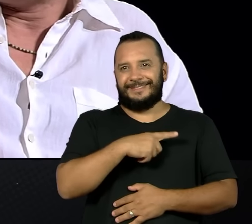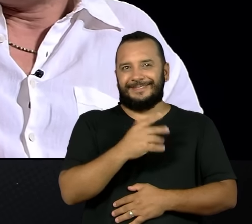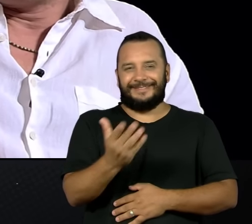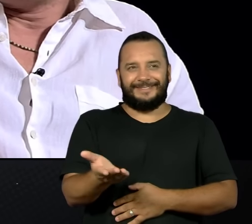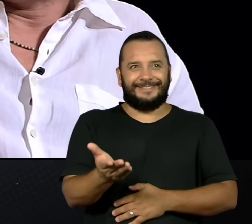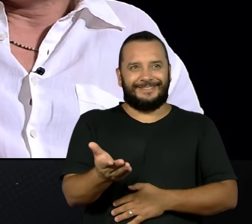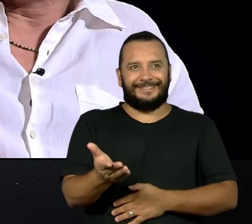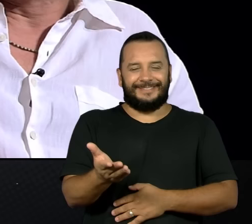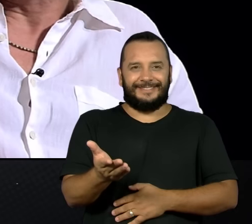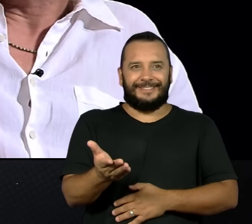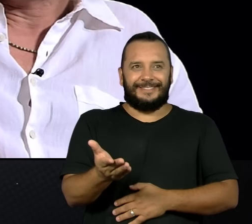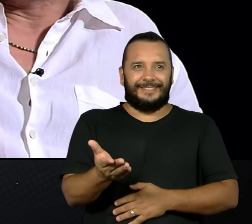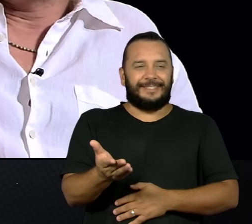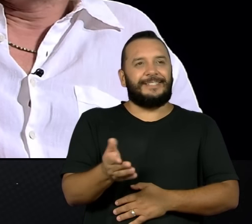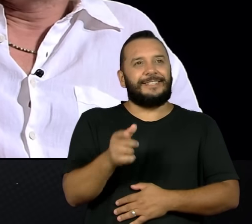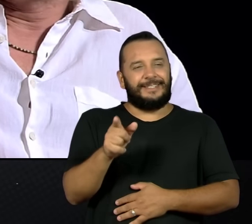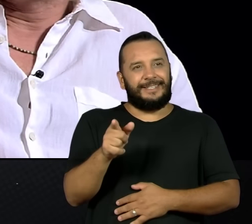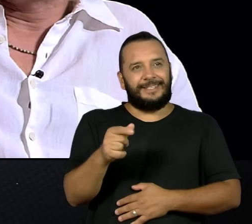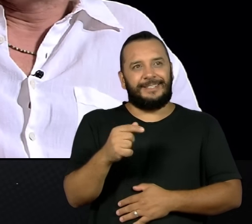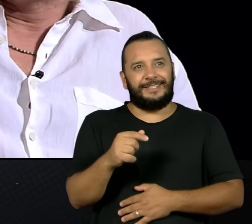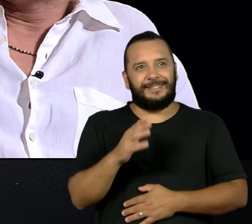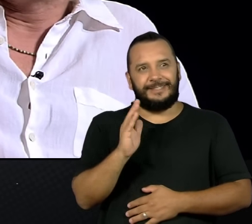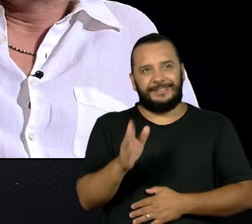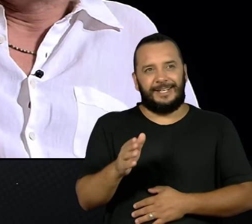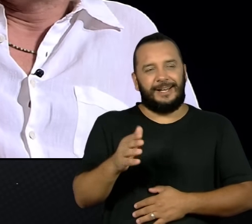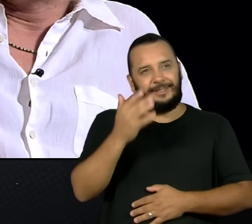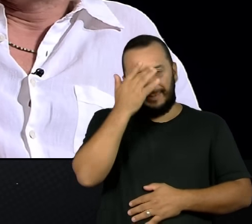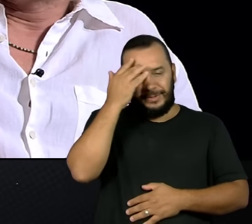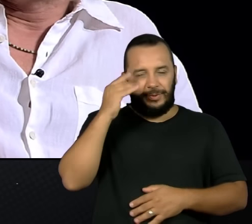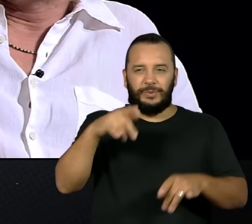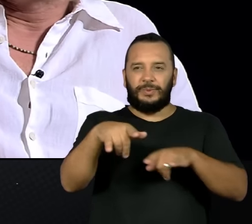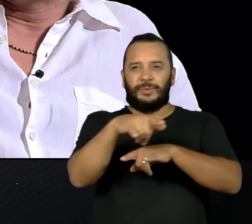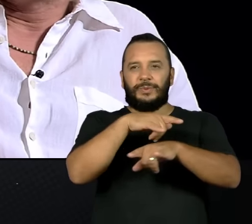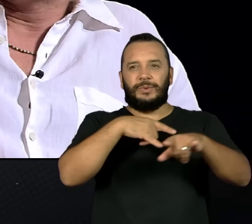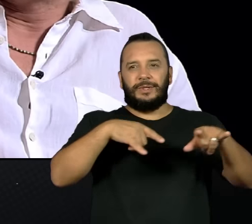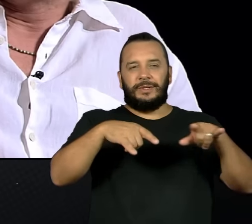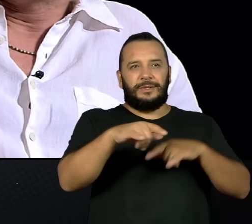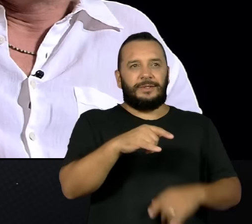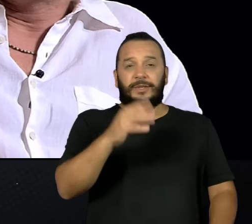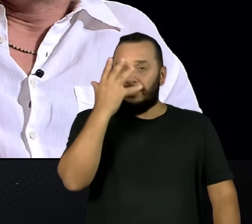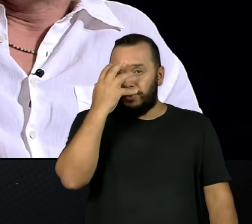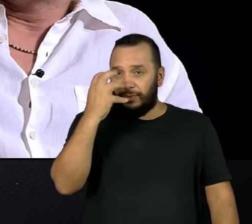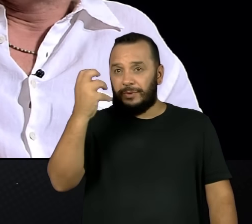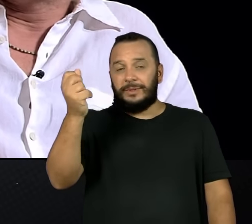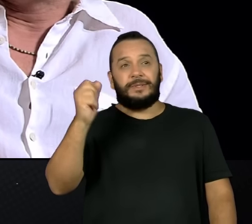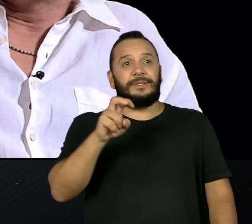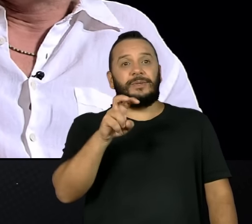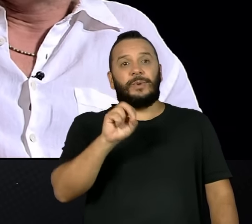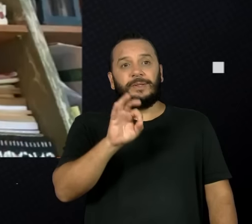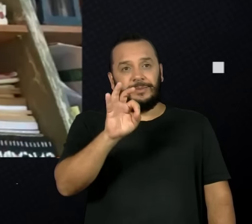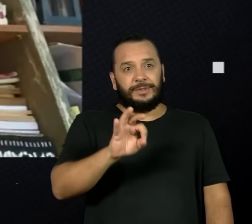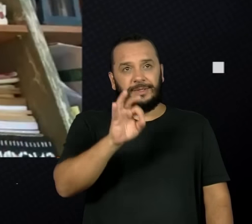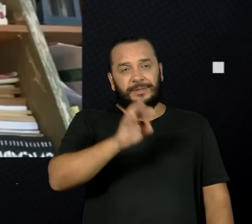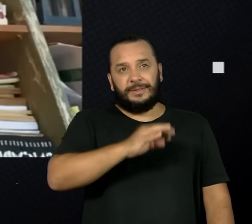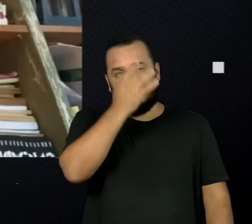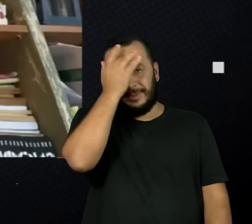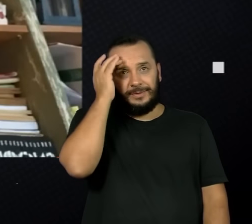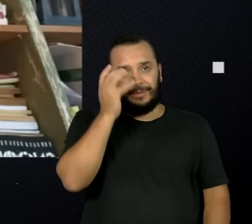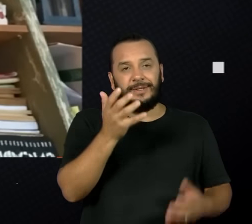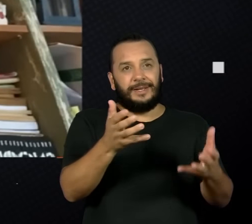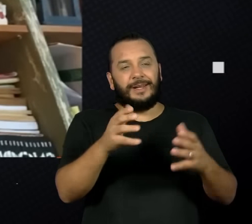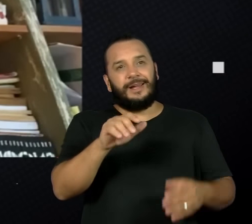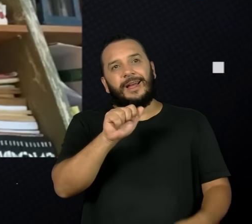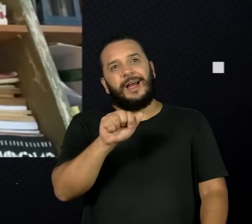que conquistou imediatamente o público tanto que Metade das pessoas torciam né Para que o